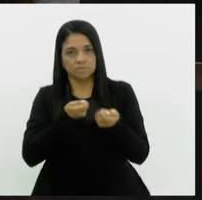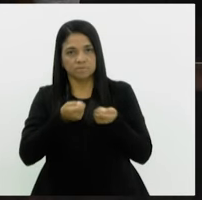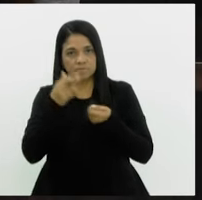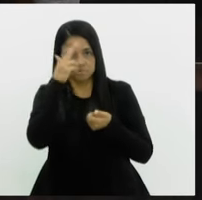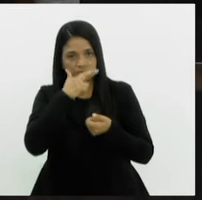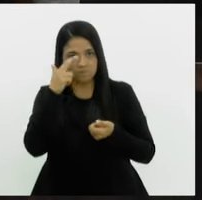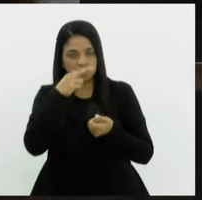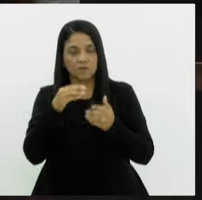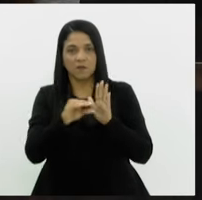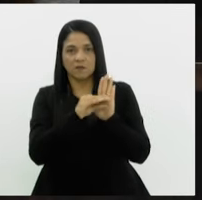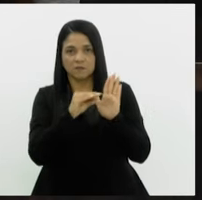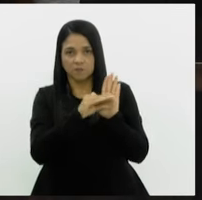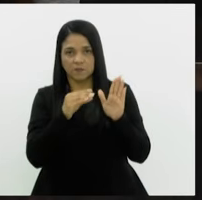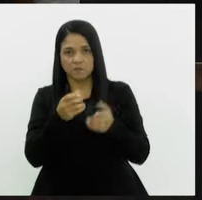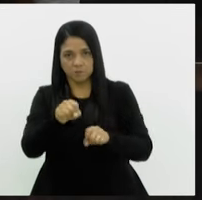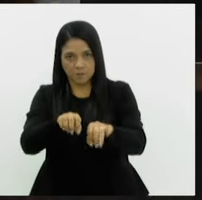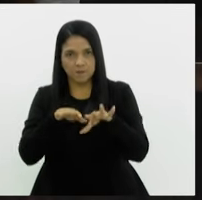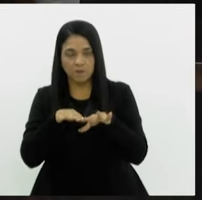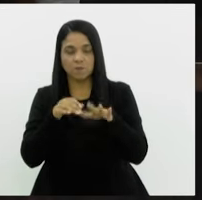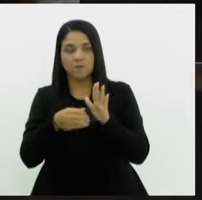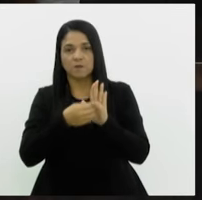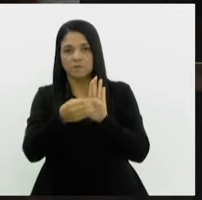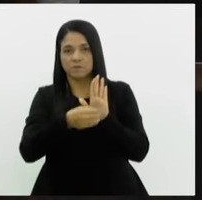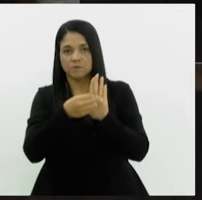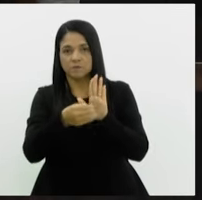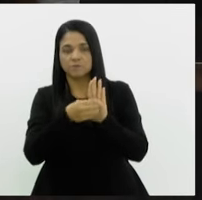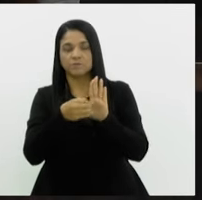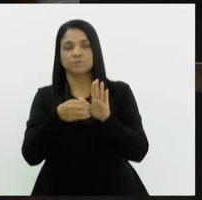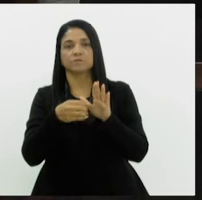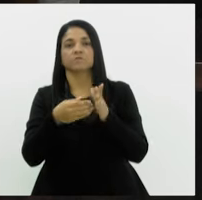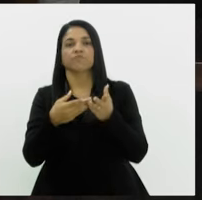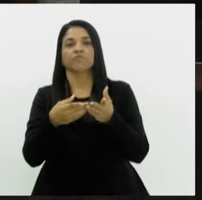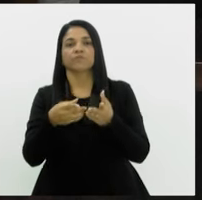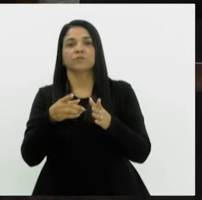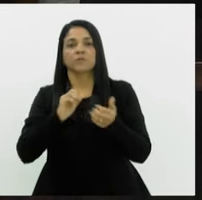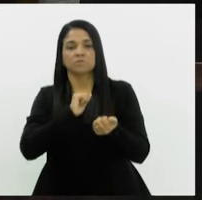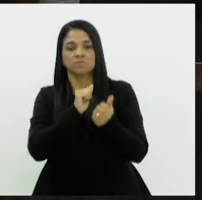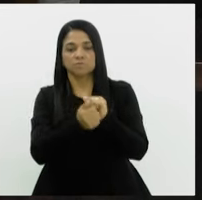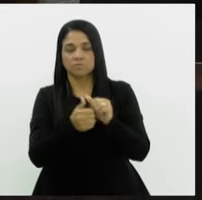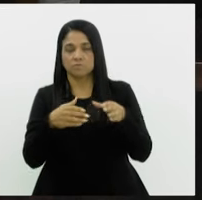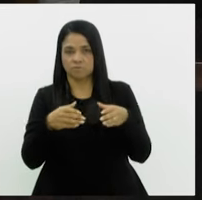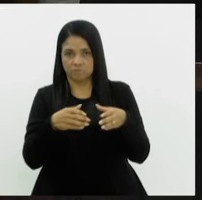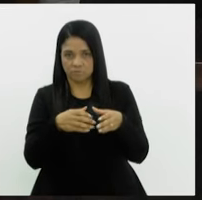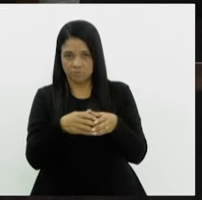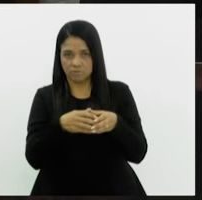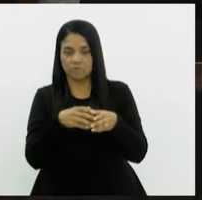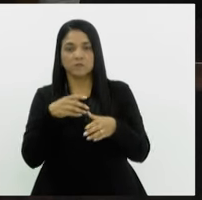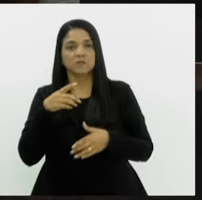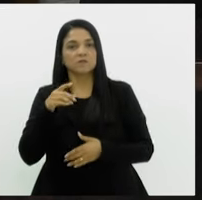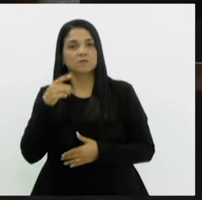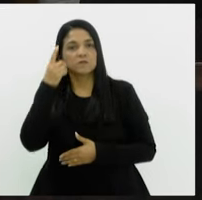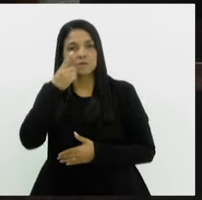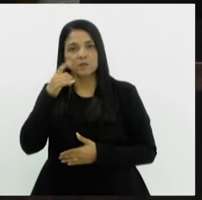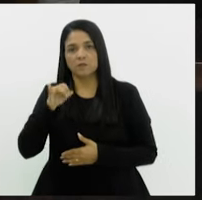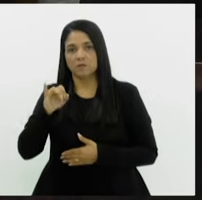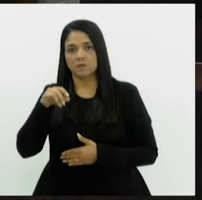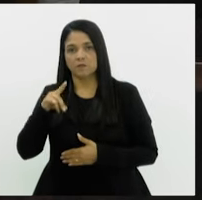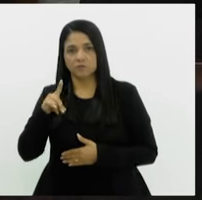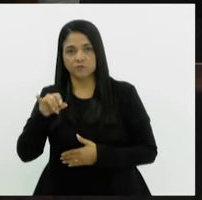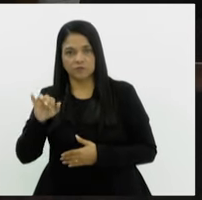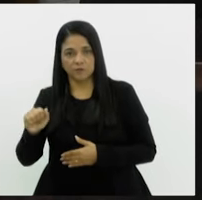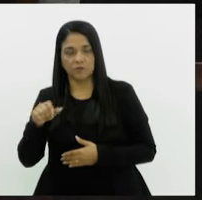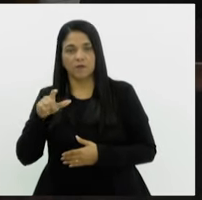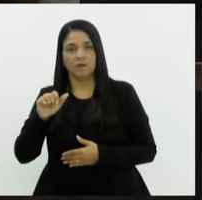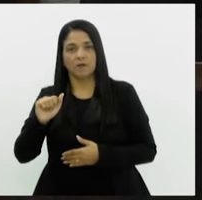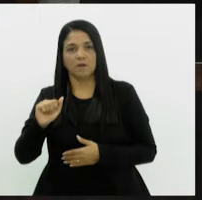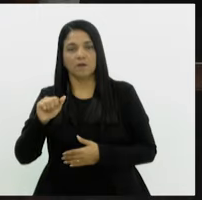as emendas de plenário. Para emitir parecer pela Comissão de Esporte, deputada Índia Armelau. Deputado Carlinhos